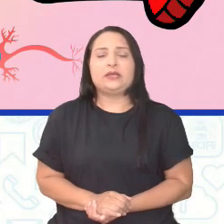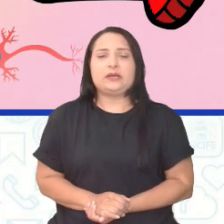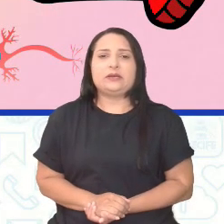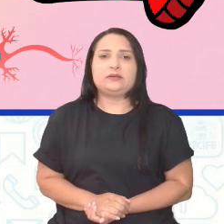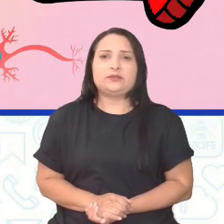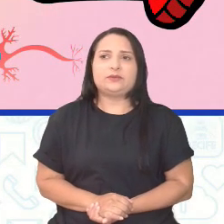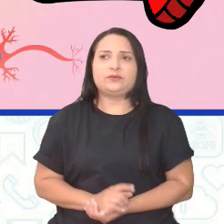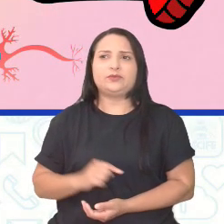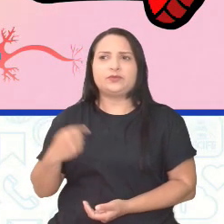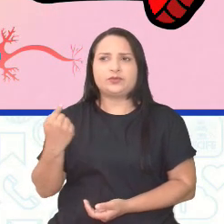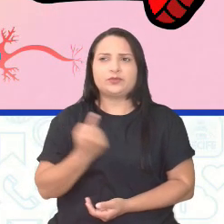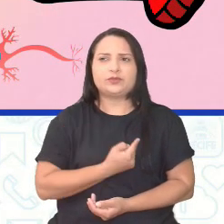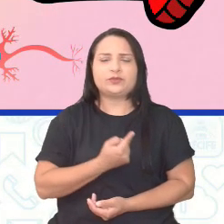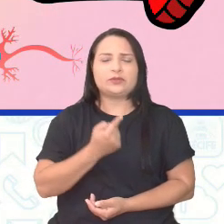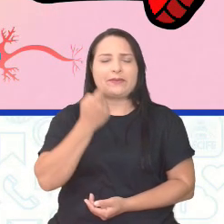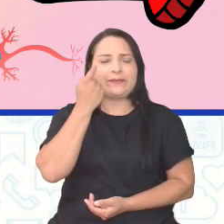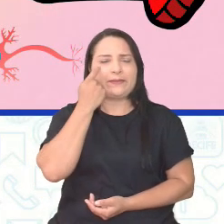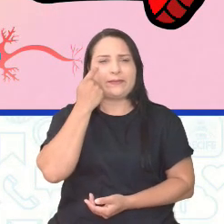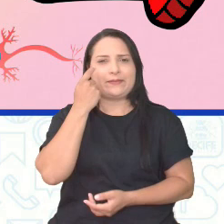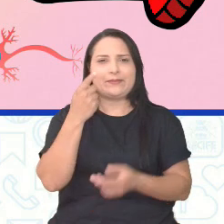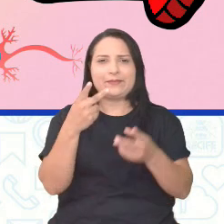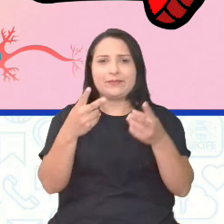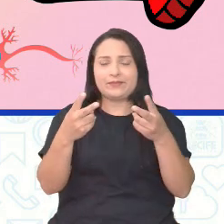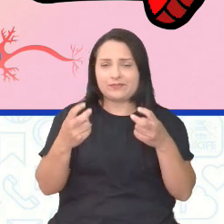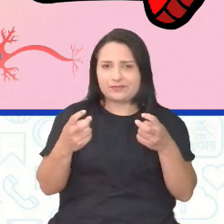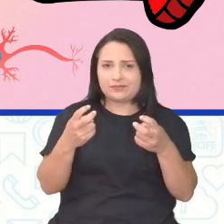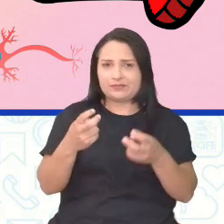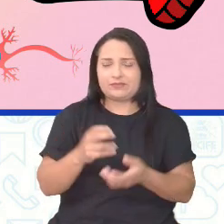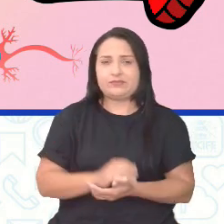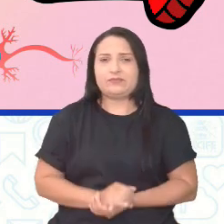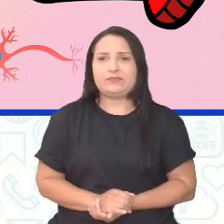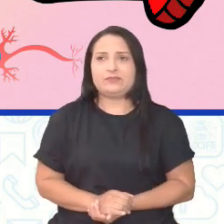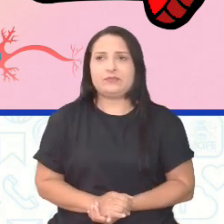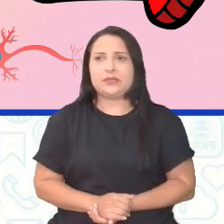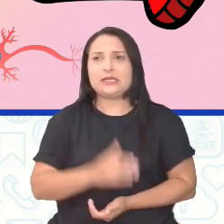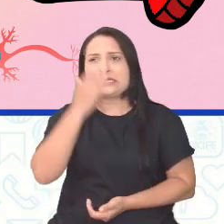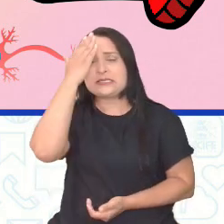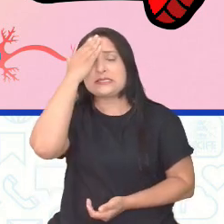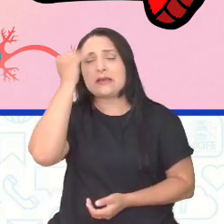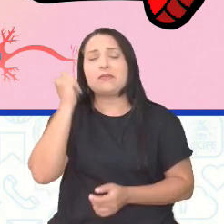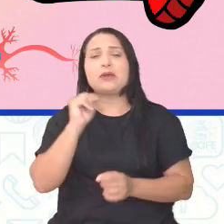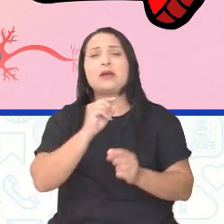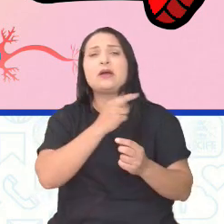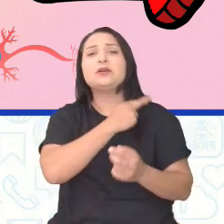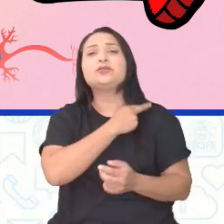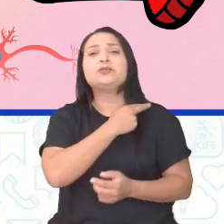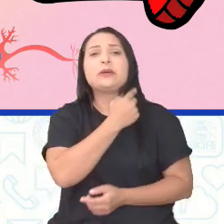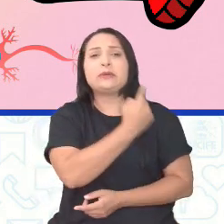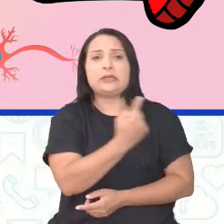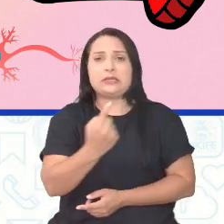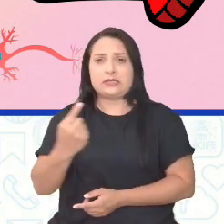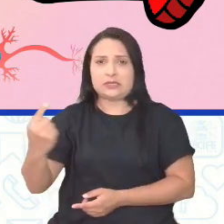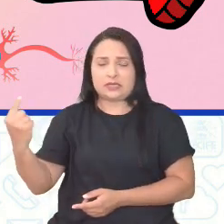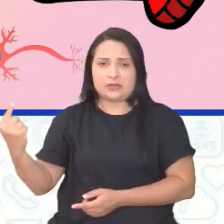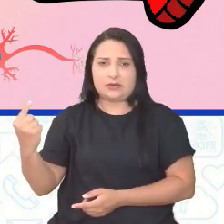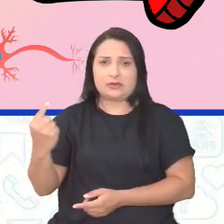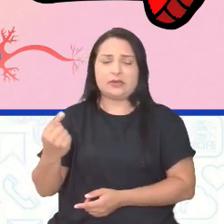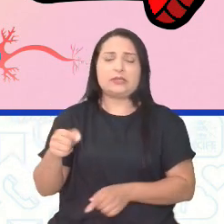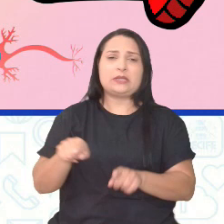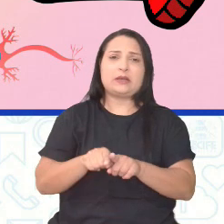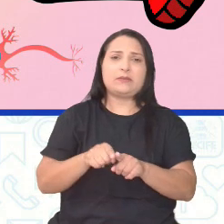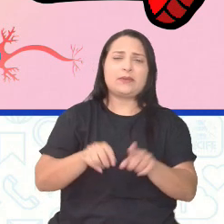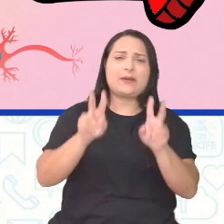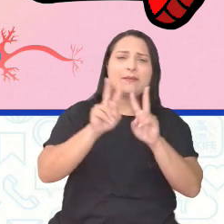né, identificar, para que a gente possa saber a função de cada um, além de observar os tipos de célula e o